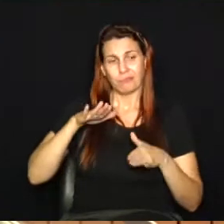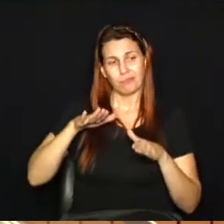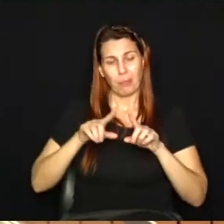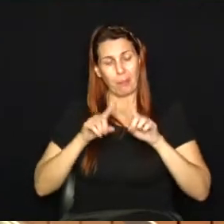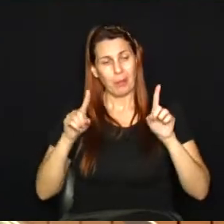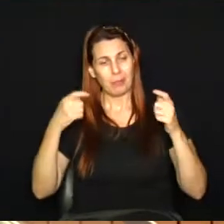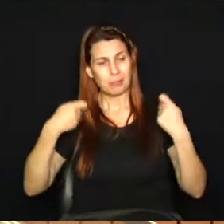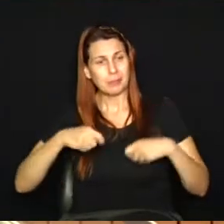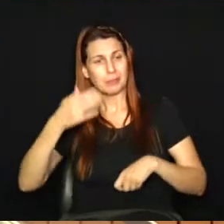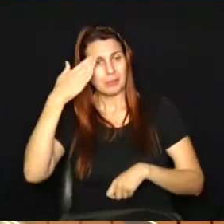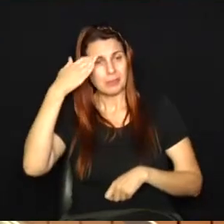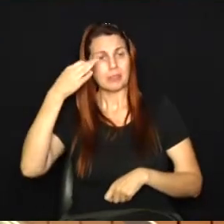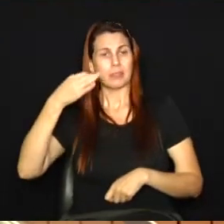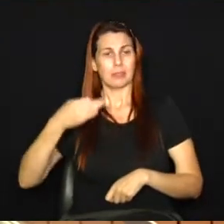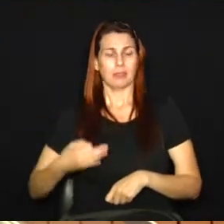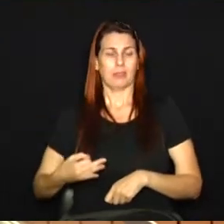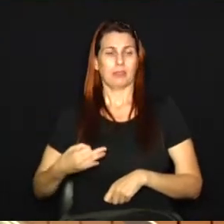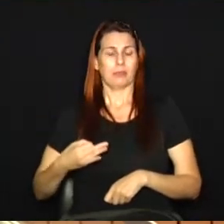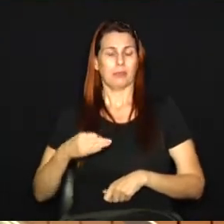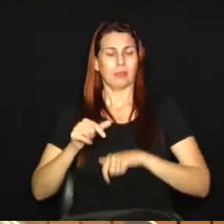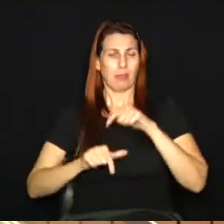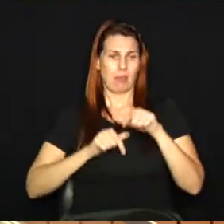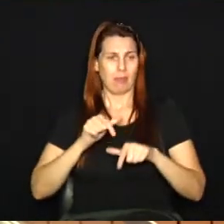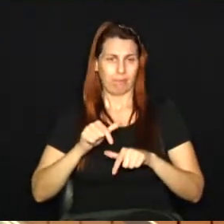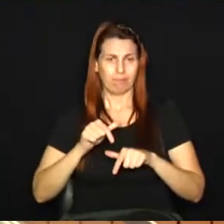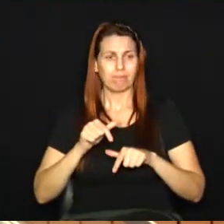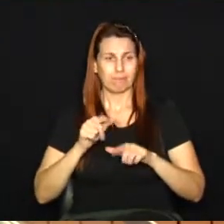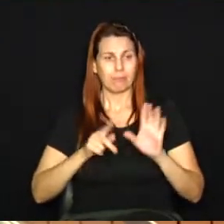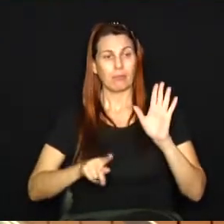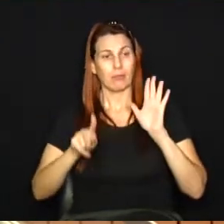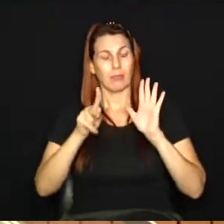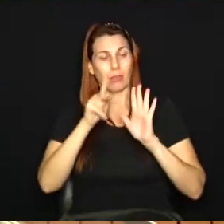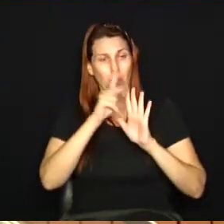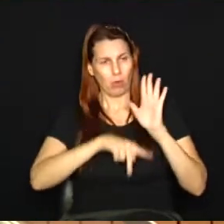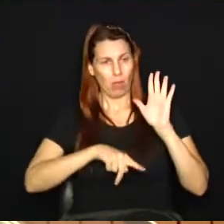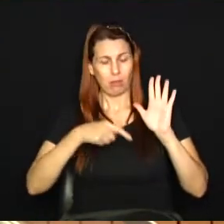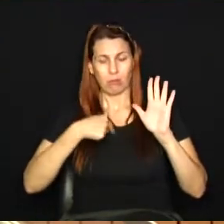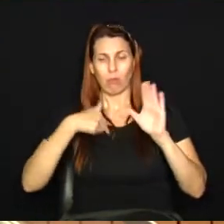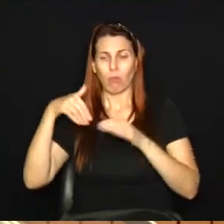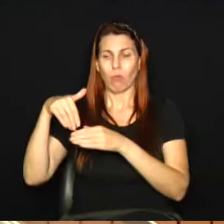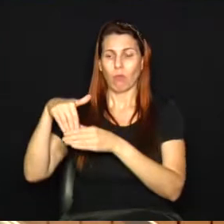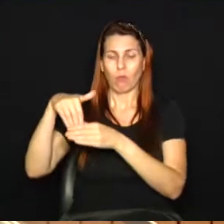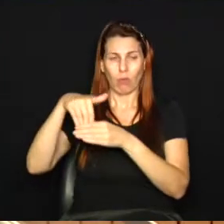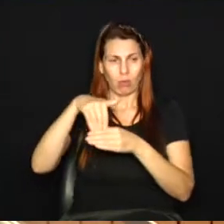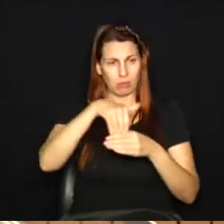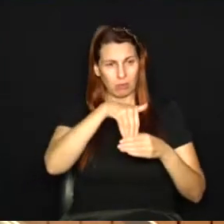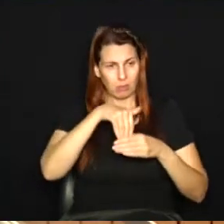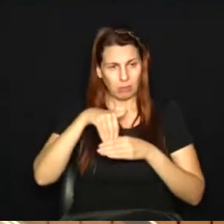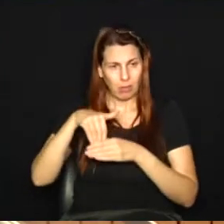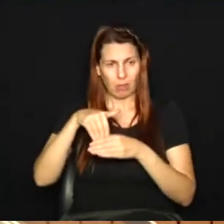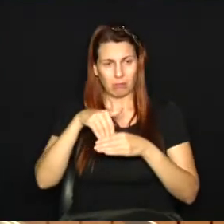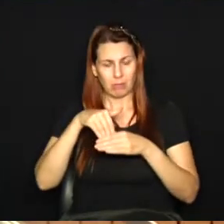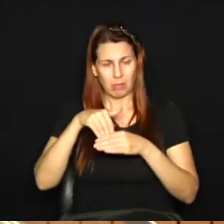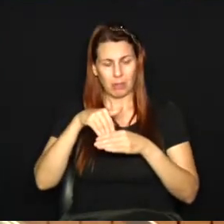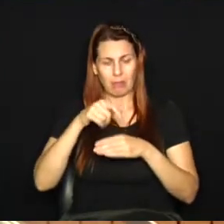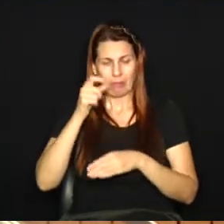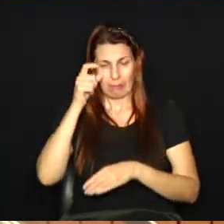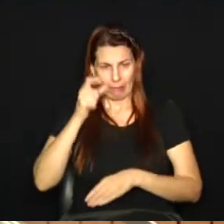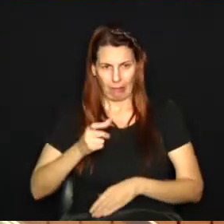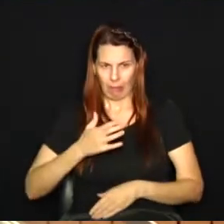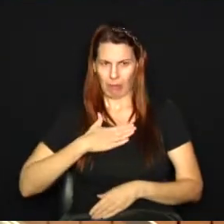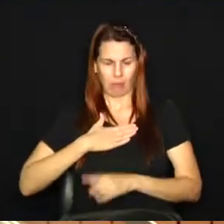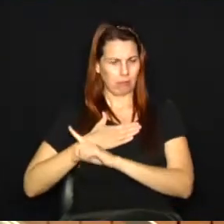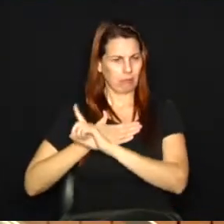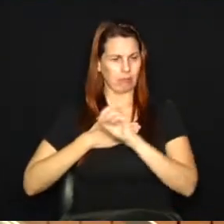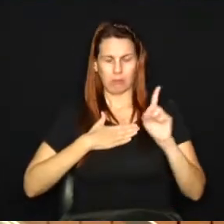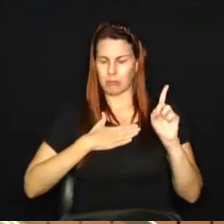convicção daquilo que a gente faz, votar os projetos, né, de forma imparcial, estudá-los.